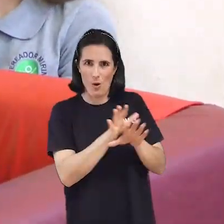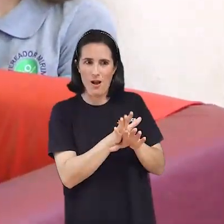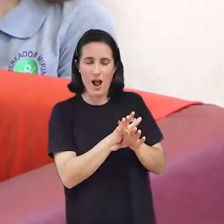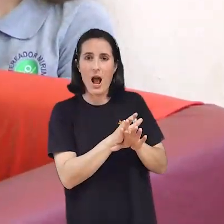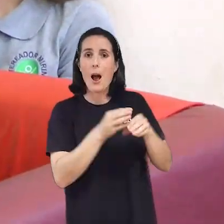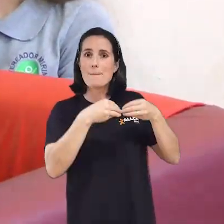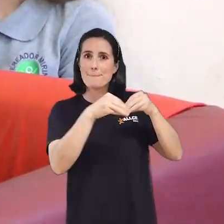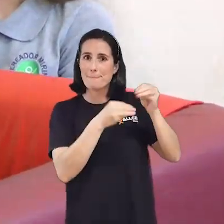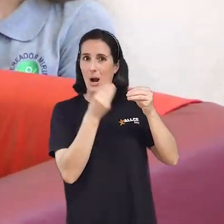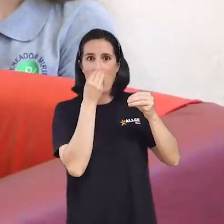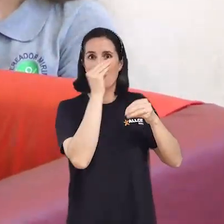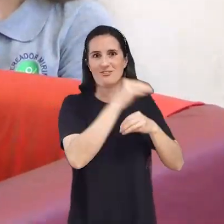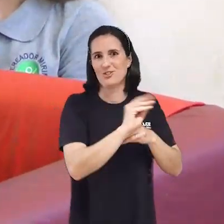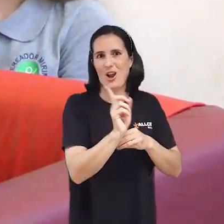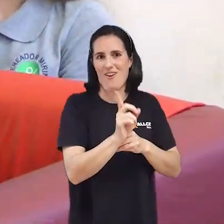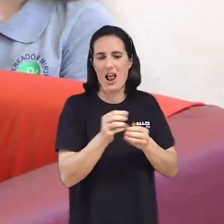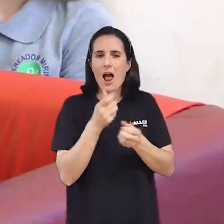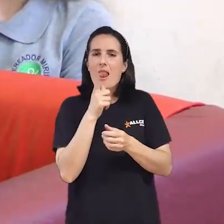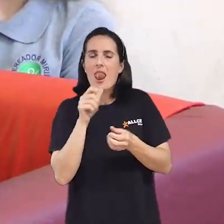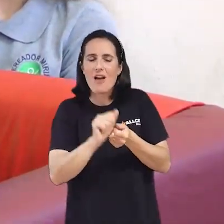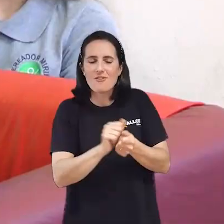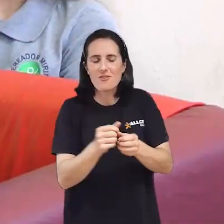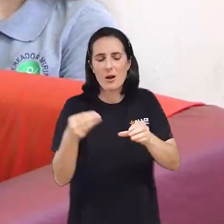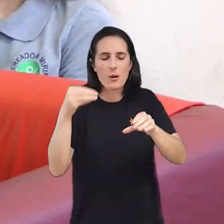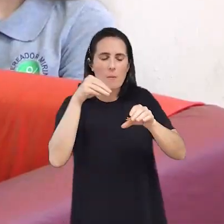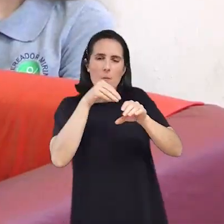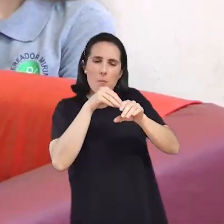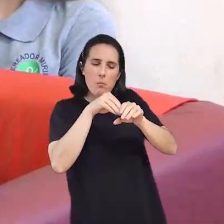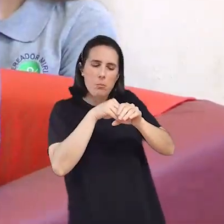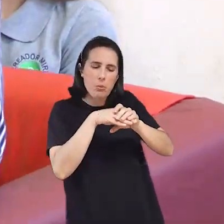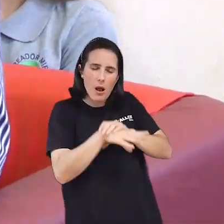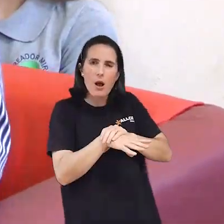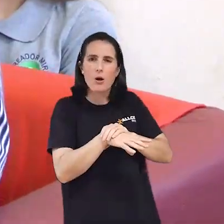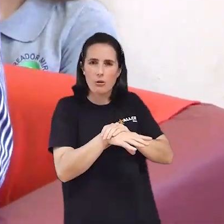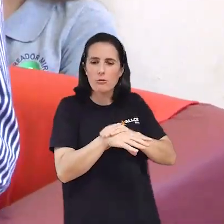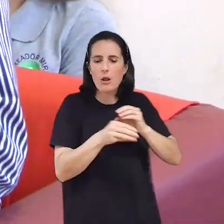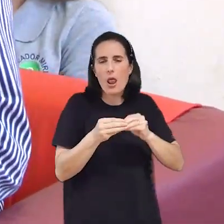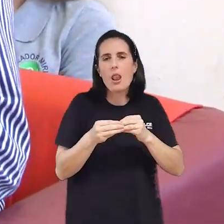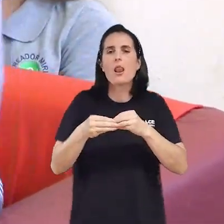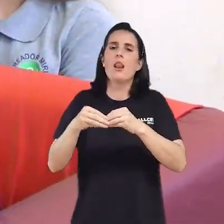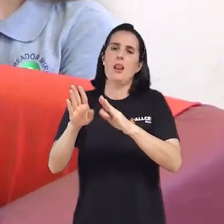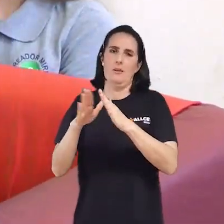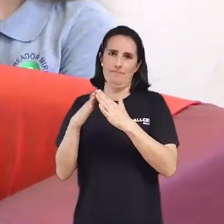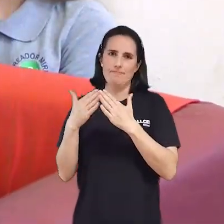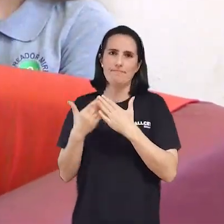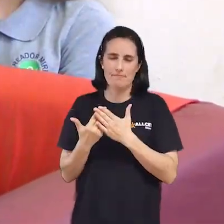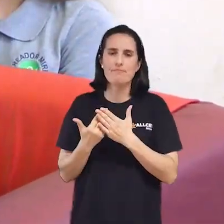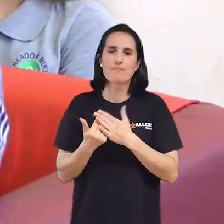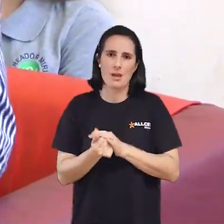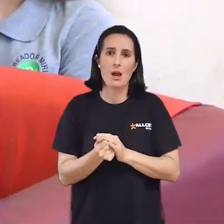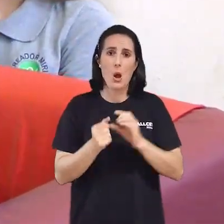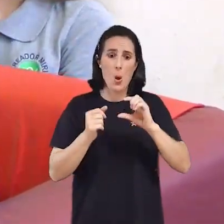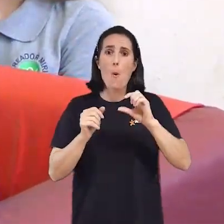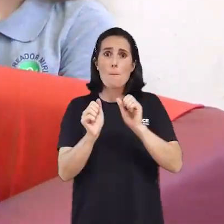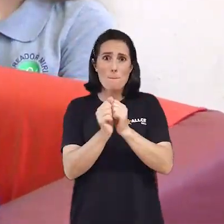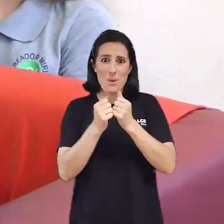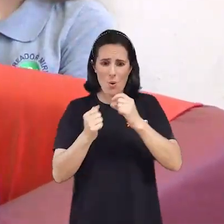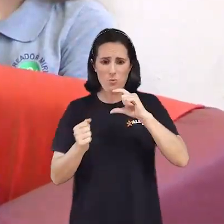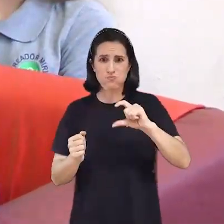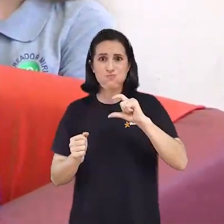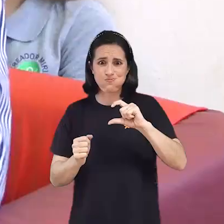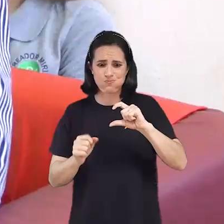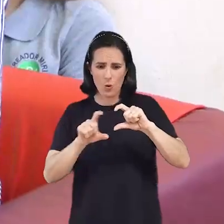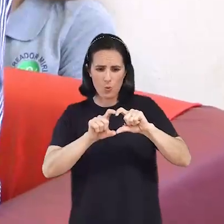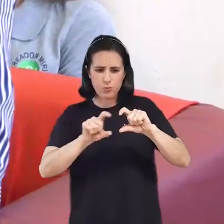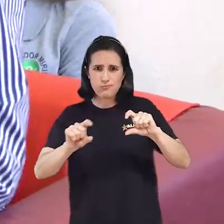pão, a mãe colocava o pão dentro daquele pacote de leite que sobrava. O pacote, não tinha guardanapo para